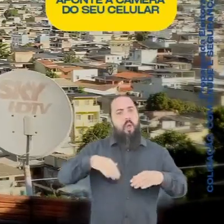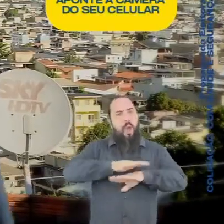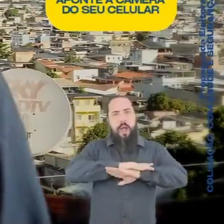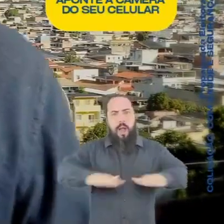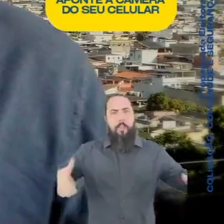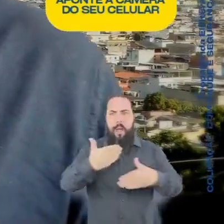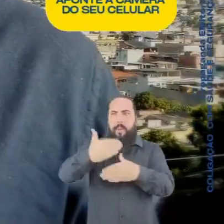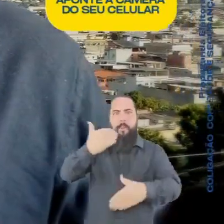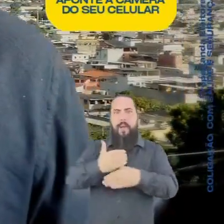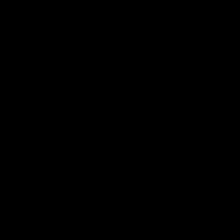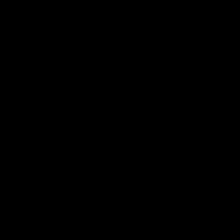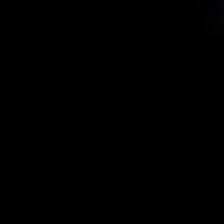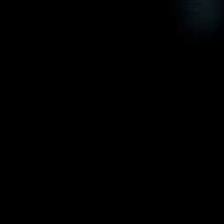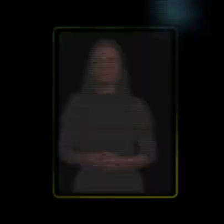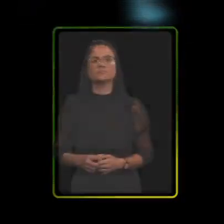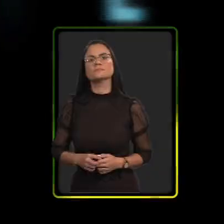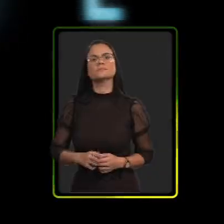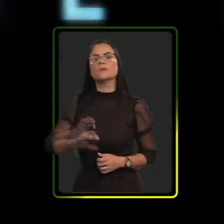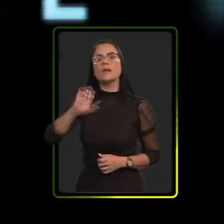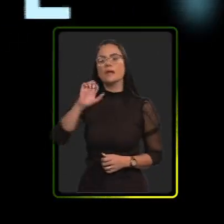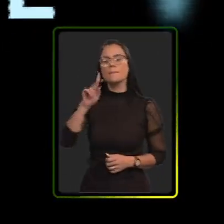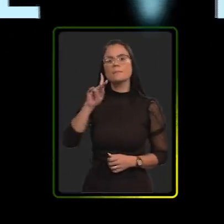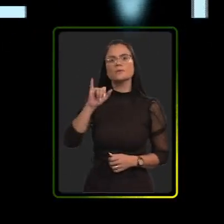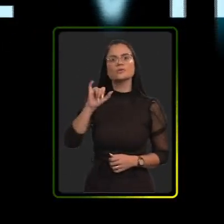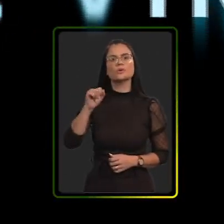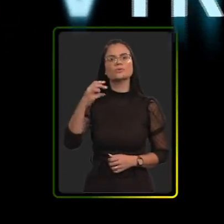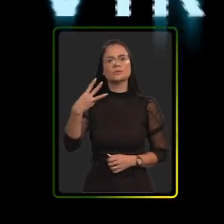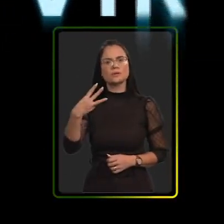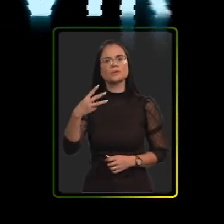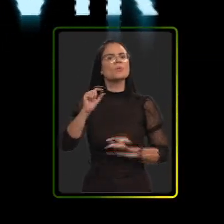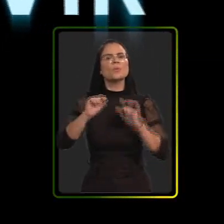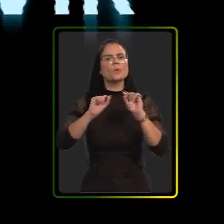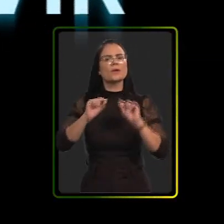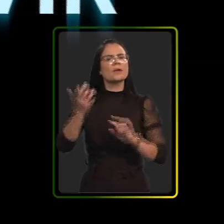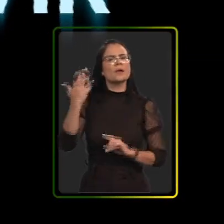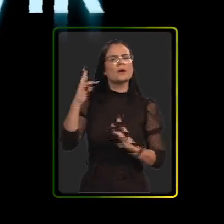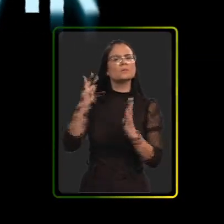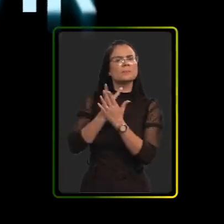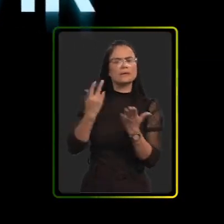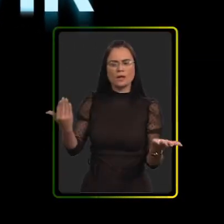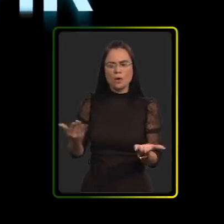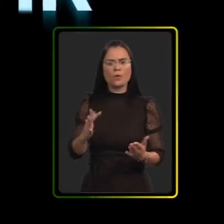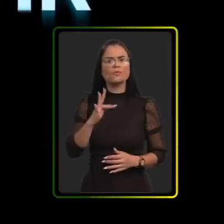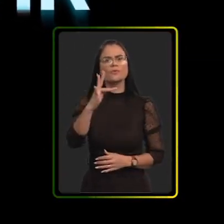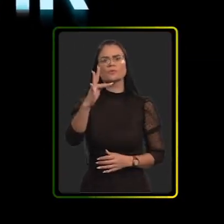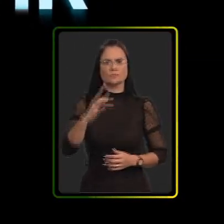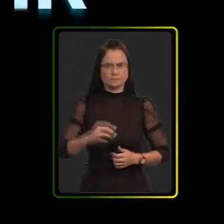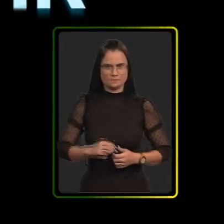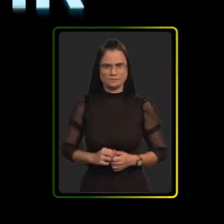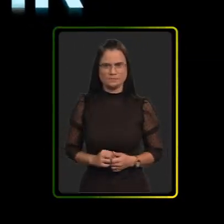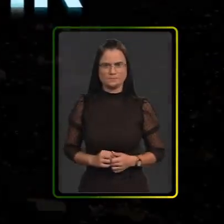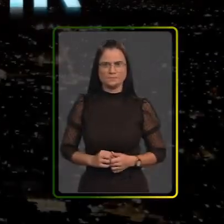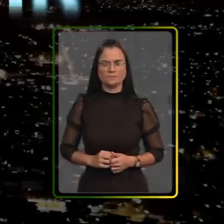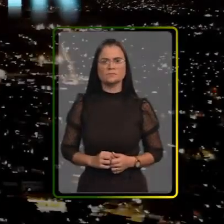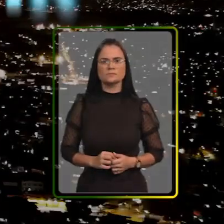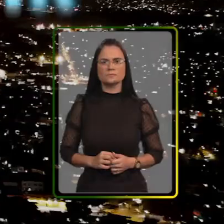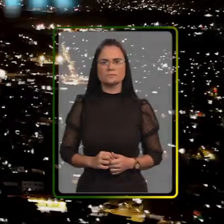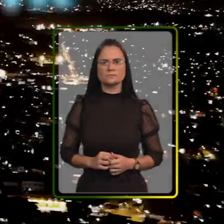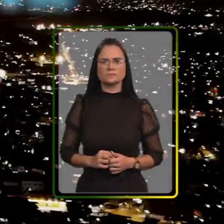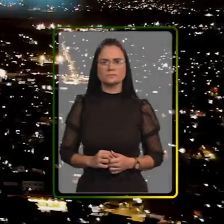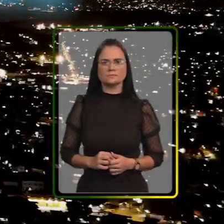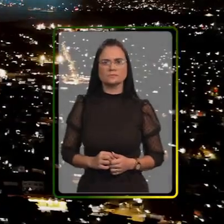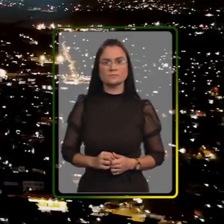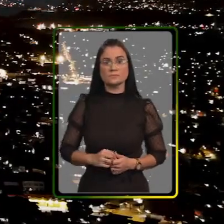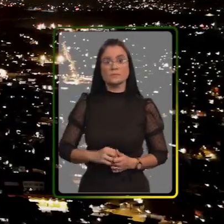Mille, prefeito 35. Episódio 3. O que era, o que é e o que há de vir.